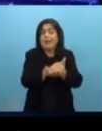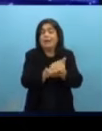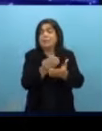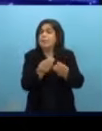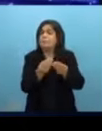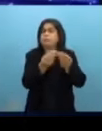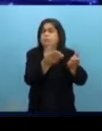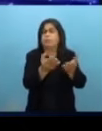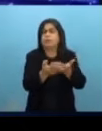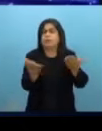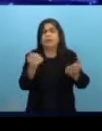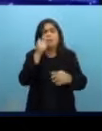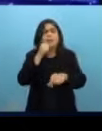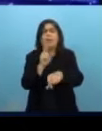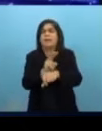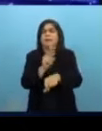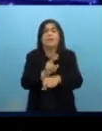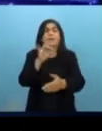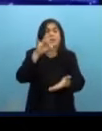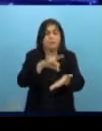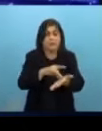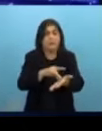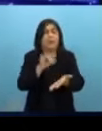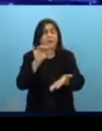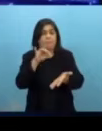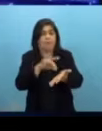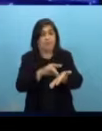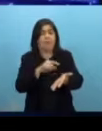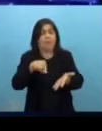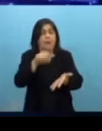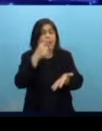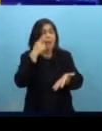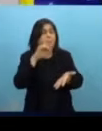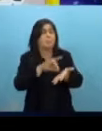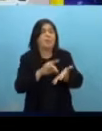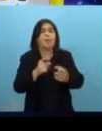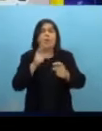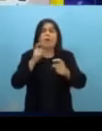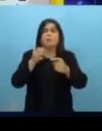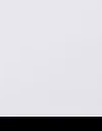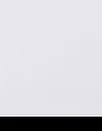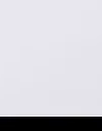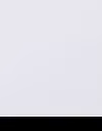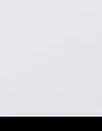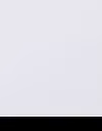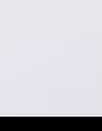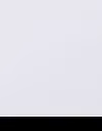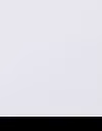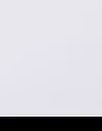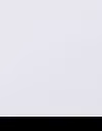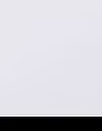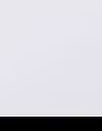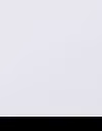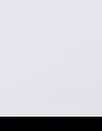prática, a atenção às mulheres é preciso se fazer na prática e não nos discursos das ideologias.